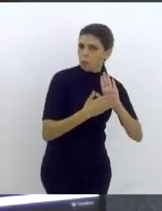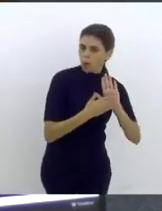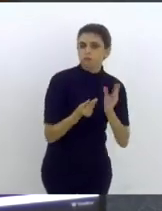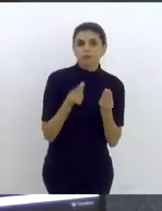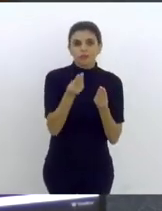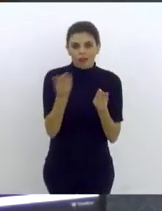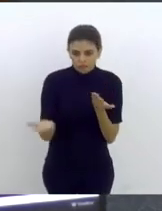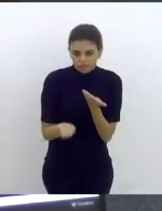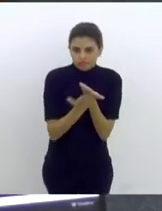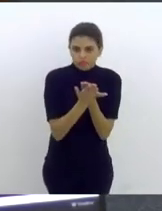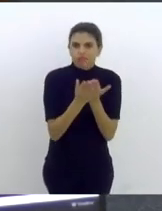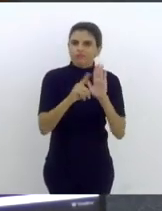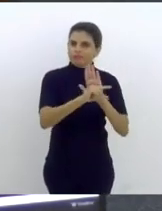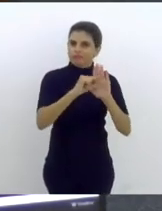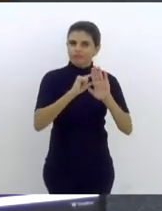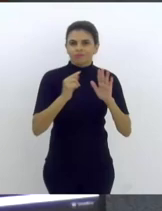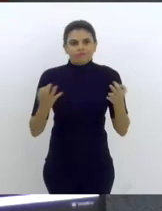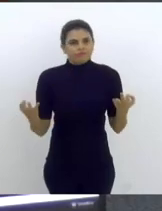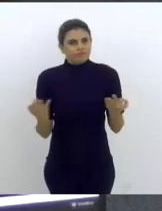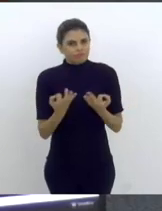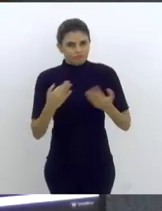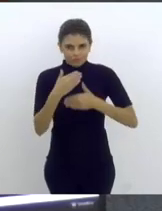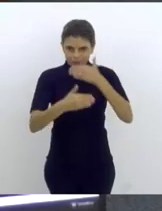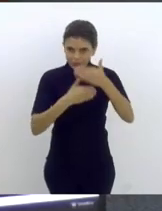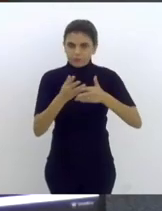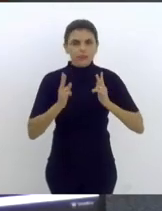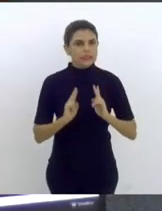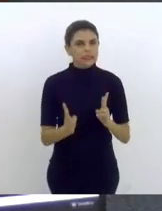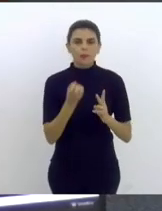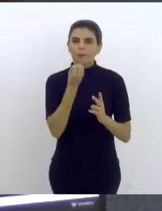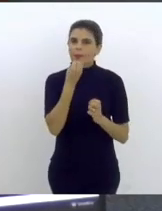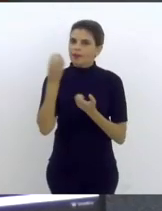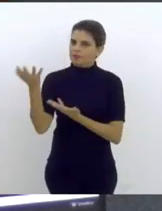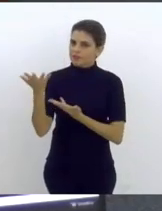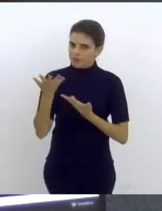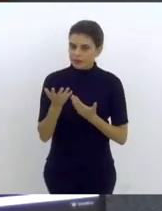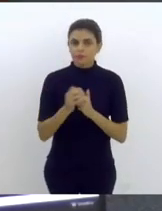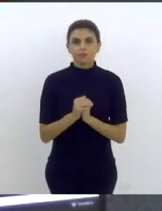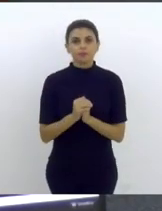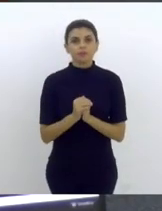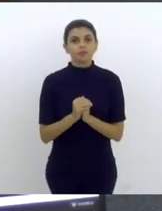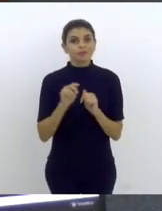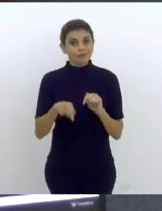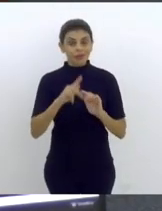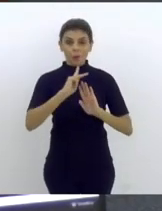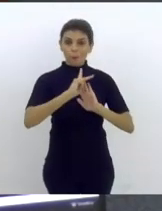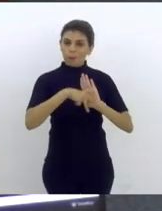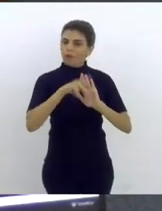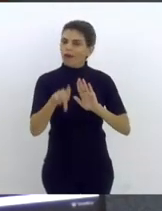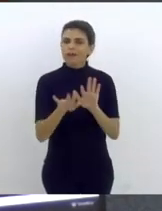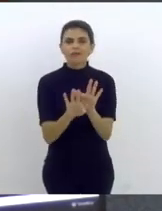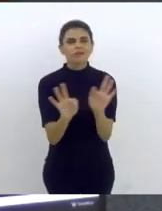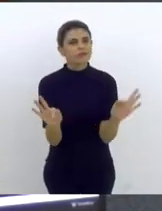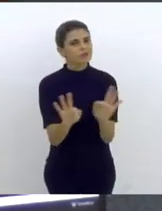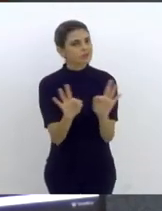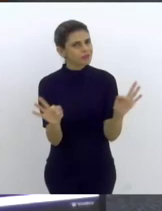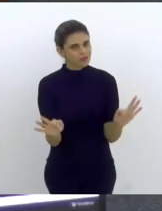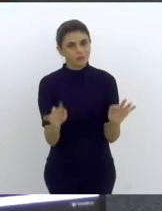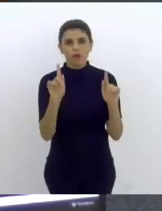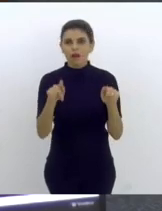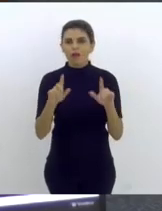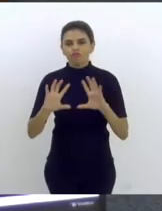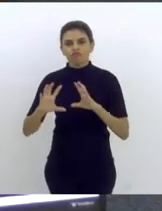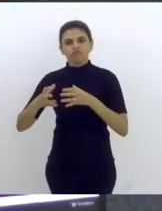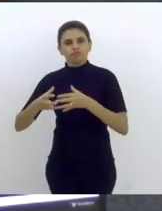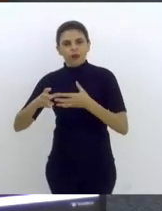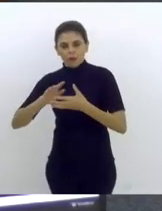construir de aperfeiçoar sempre são muito é sempre muito bem vindo e esse projeto é muito simples ele faz parte de um